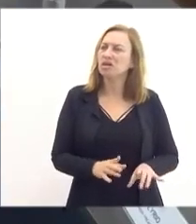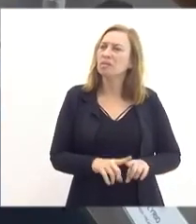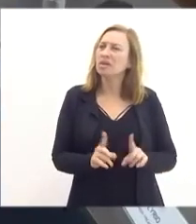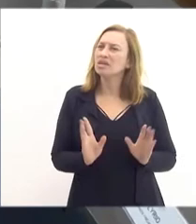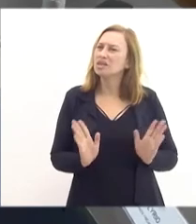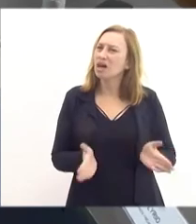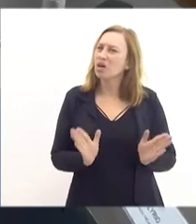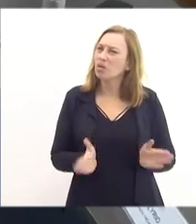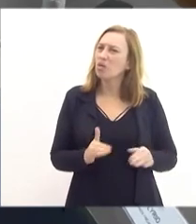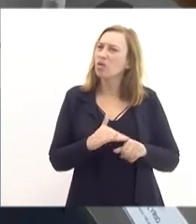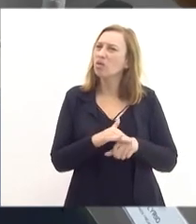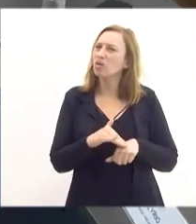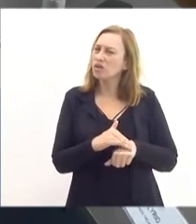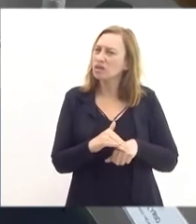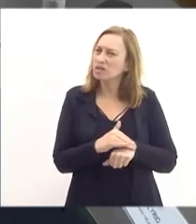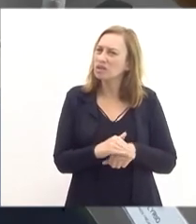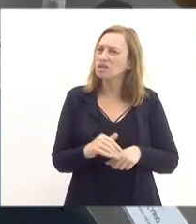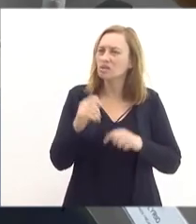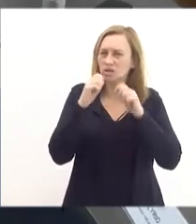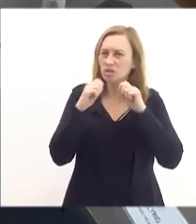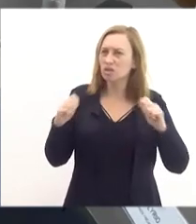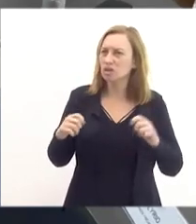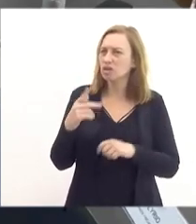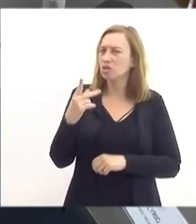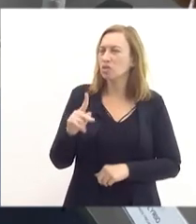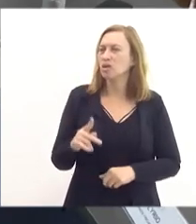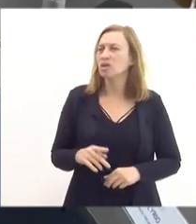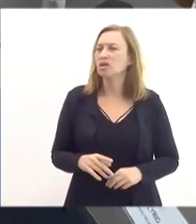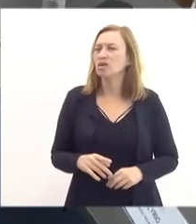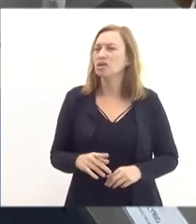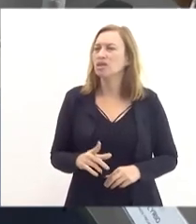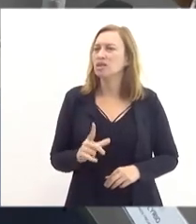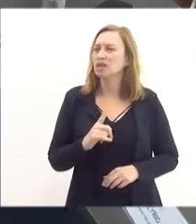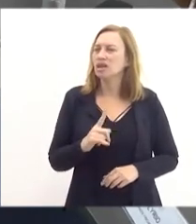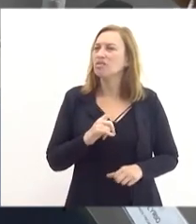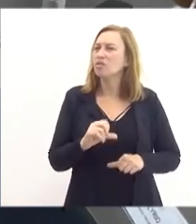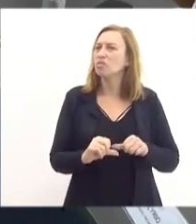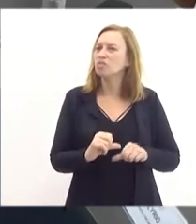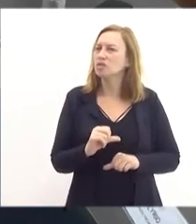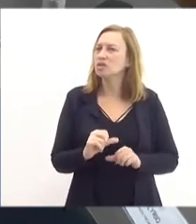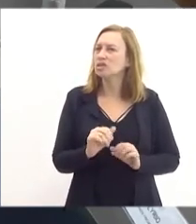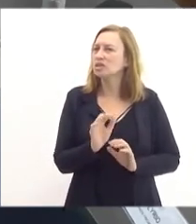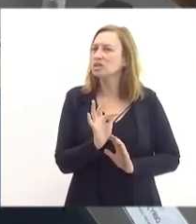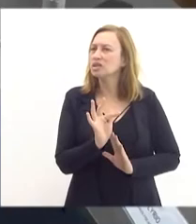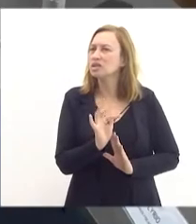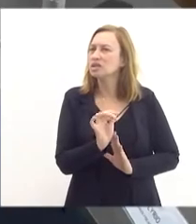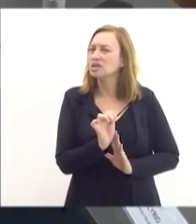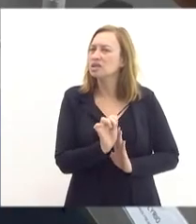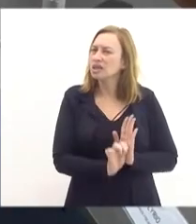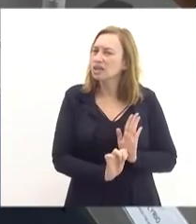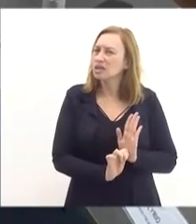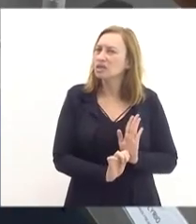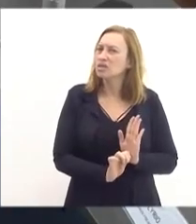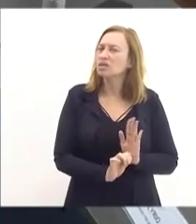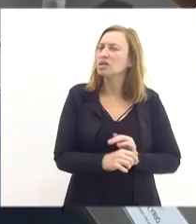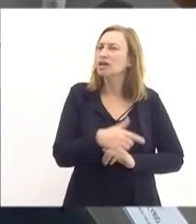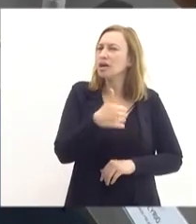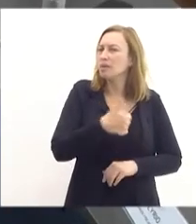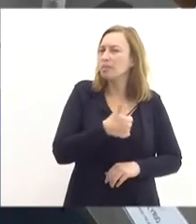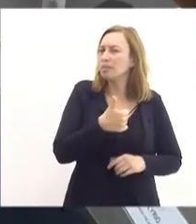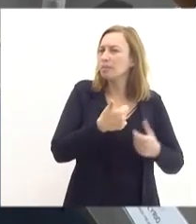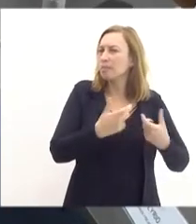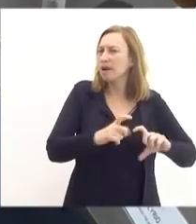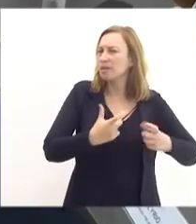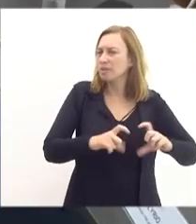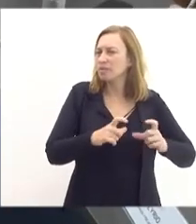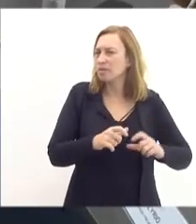agora, né, conversando com a sua assessoria, me informou que houve uma mudança na redação e o que era parágrafo 1º-A se